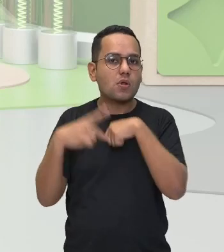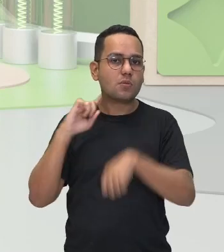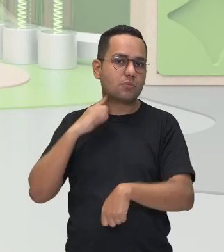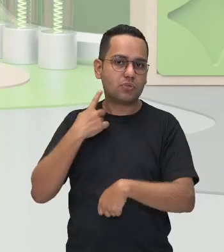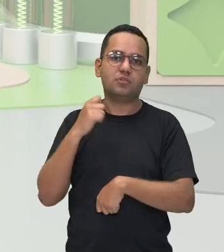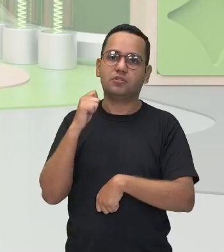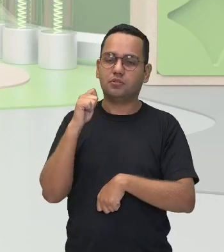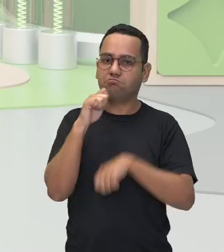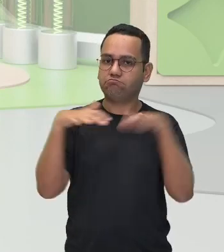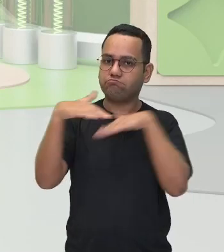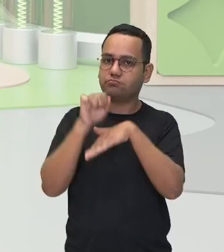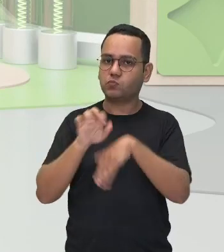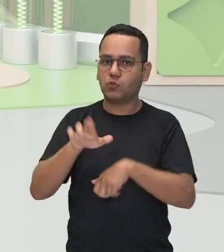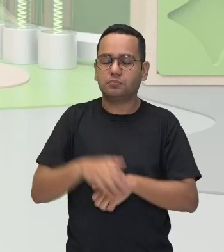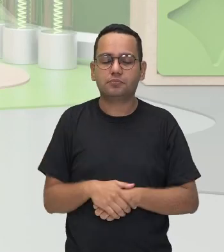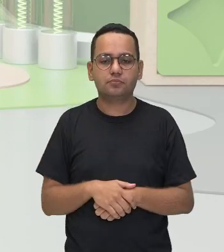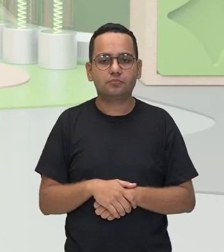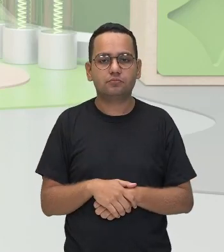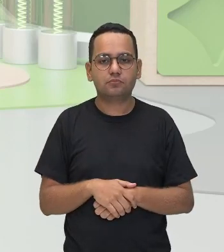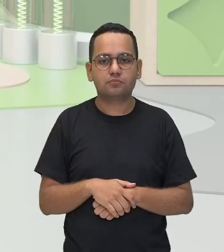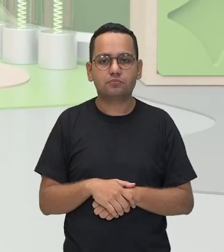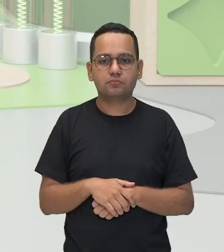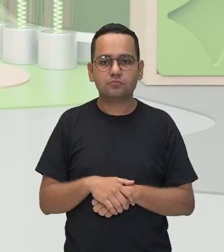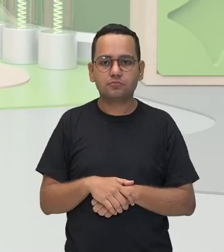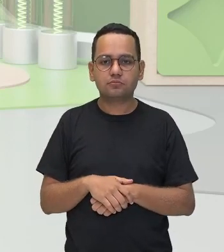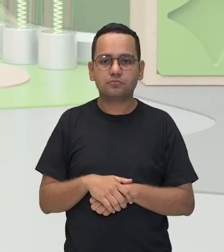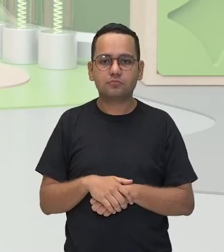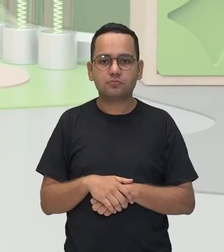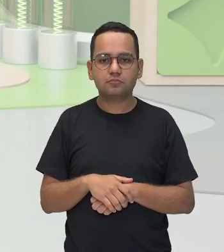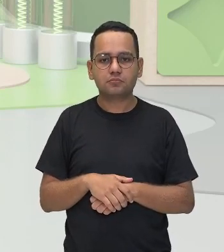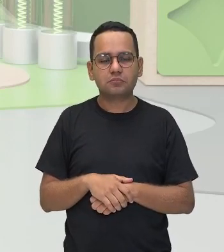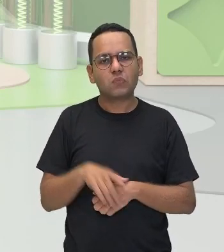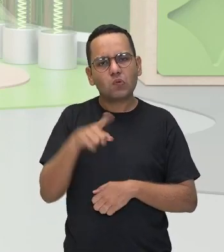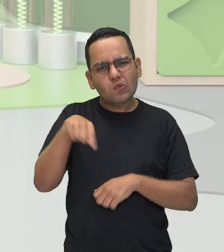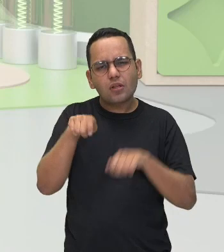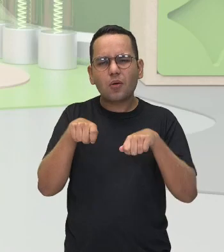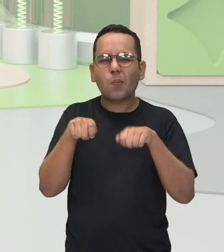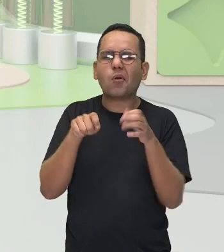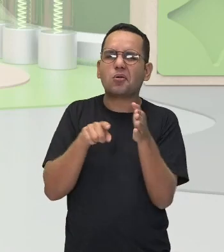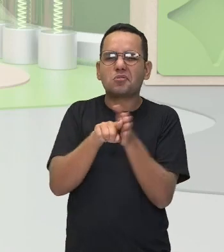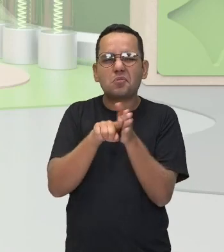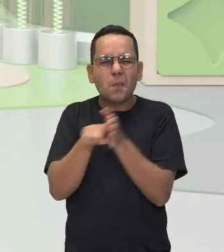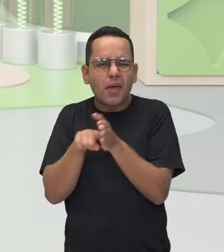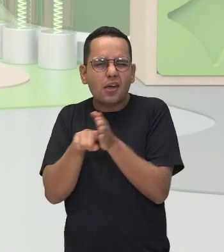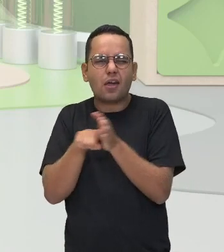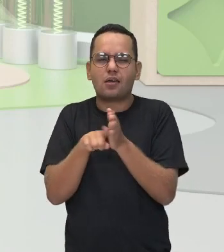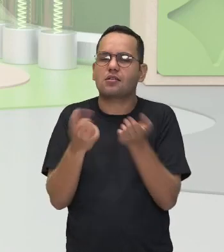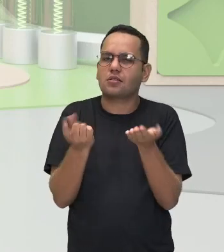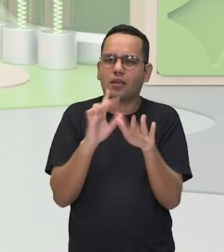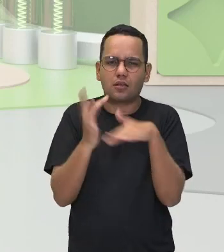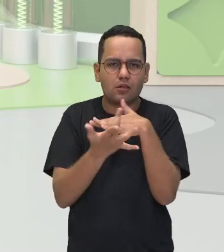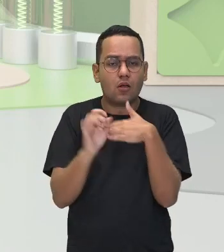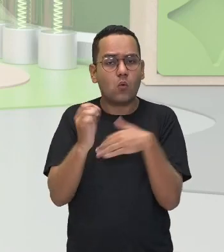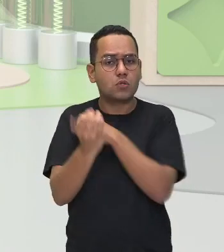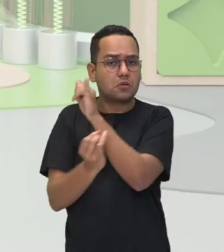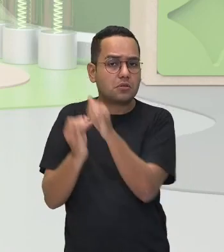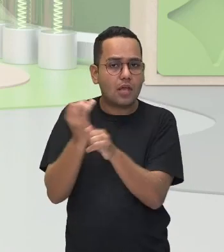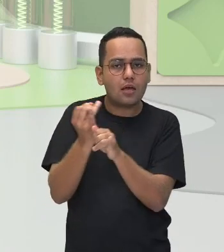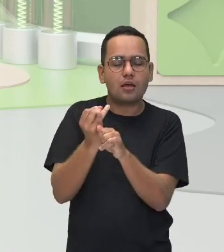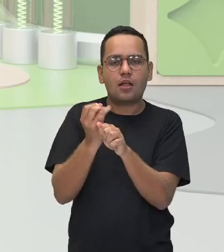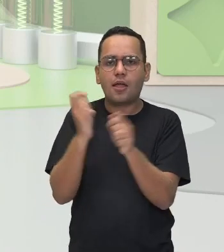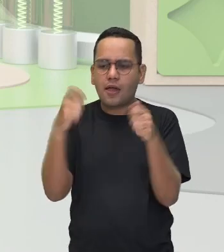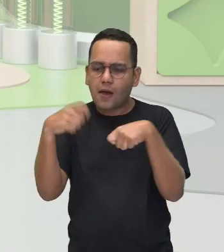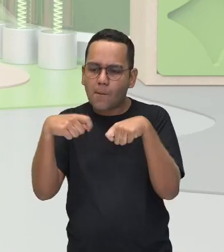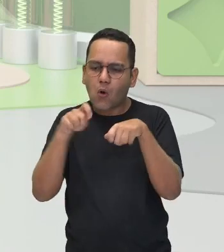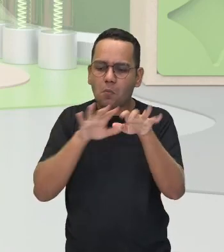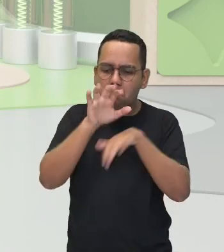Então, você pode aí procurar mais informações, né, nas redes sociais, na internet, para que você possa se informar um pouco